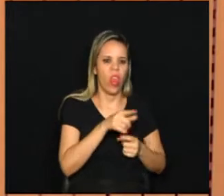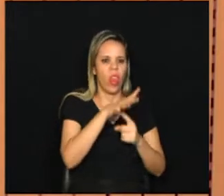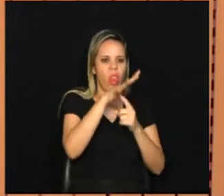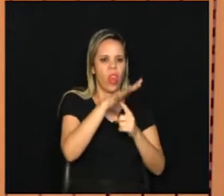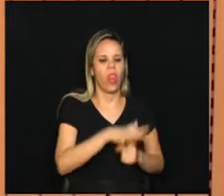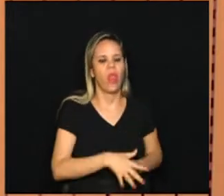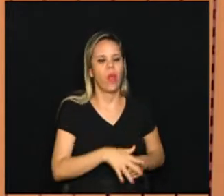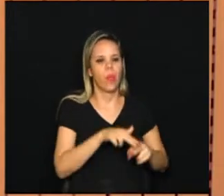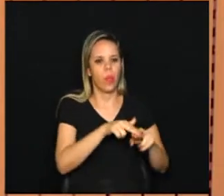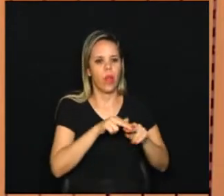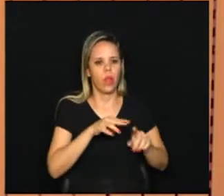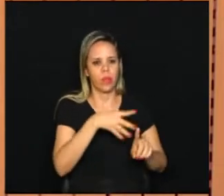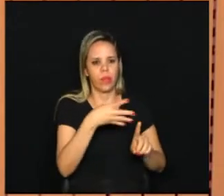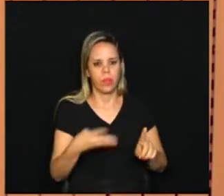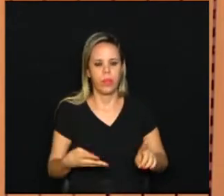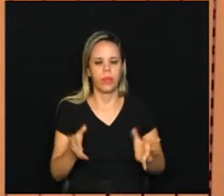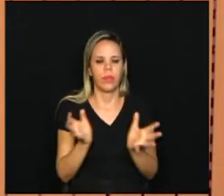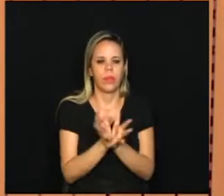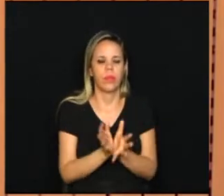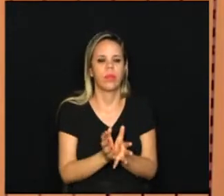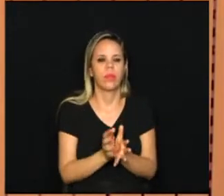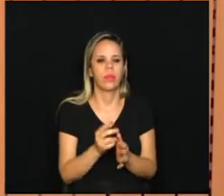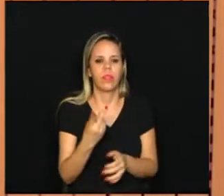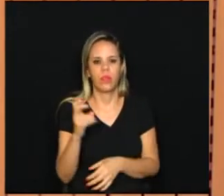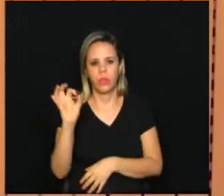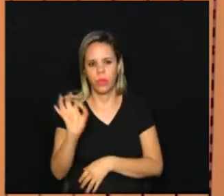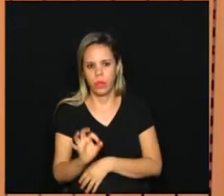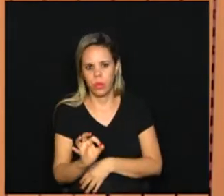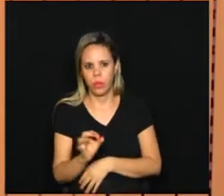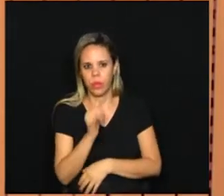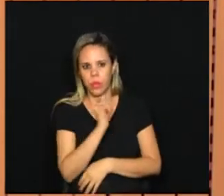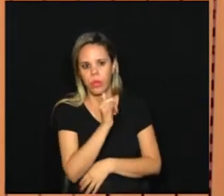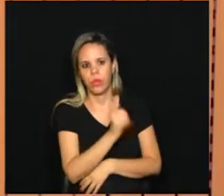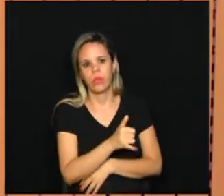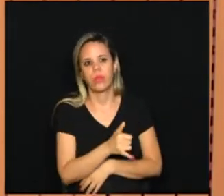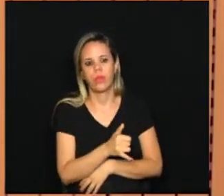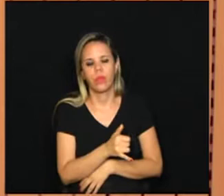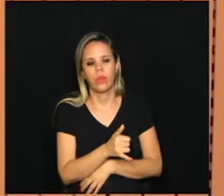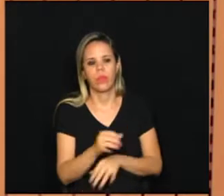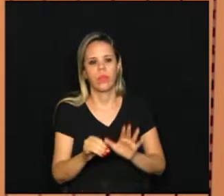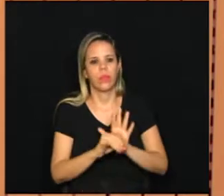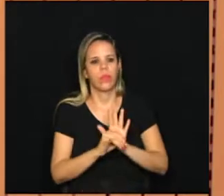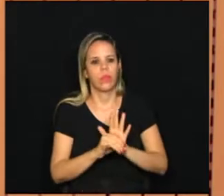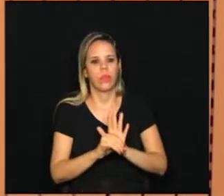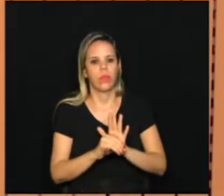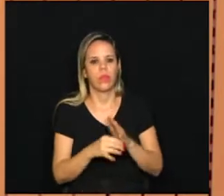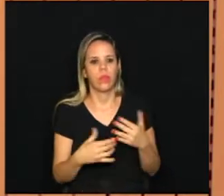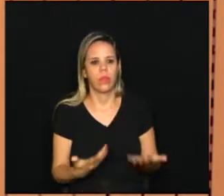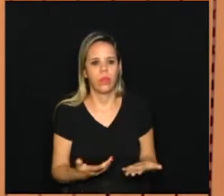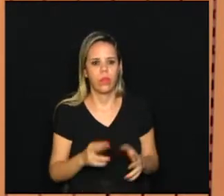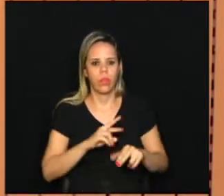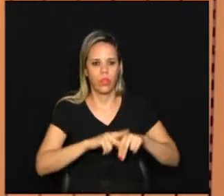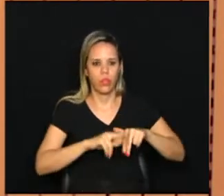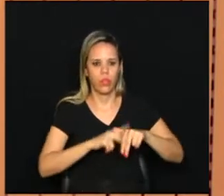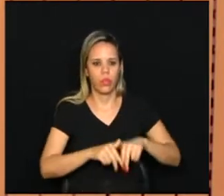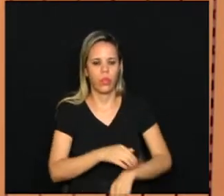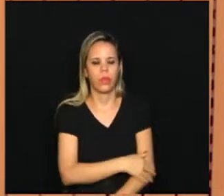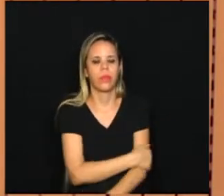sexual, né? E 25%, quando a gente fala de identidade de gênero,